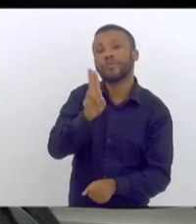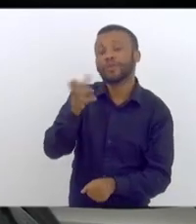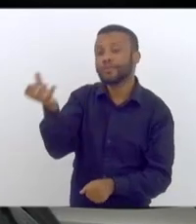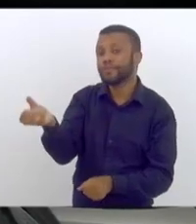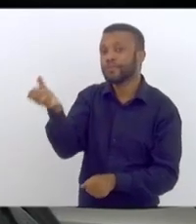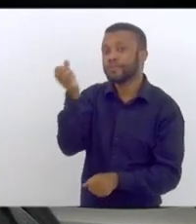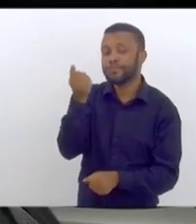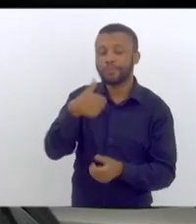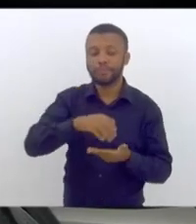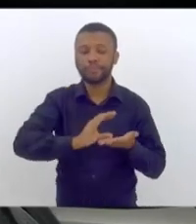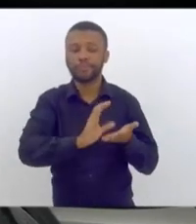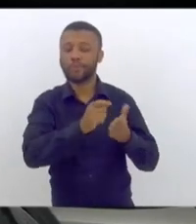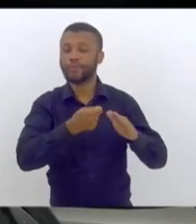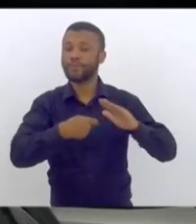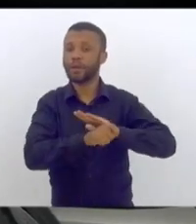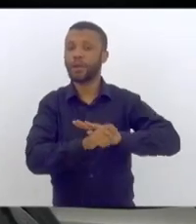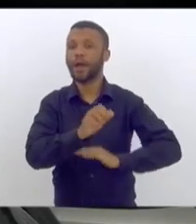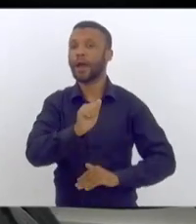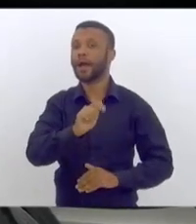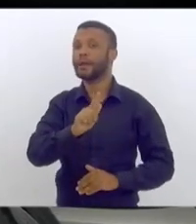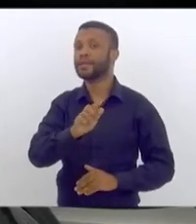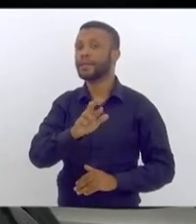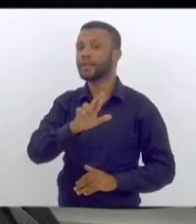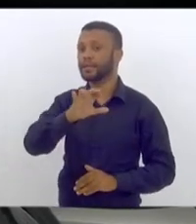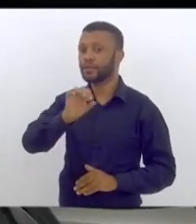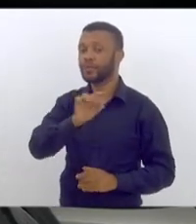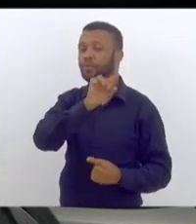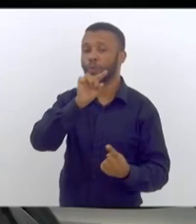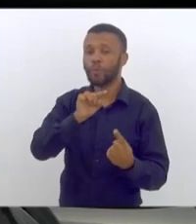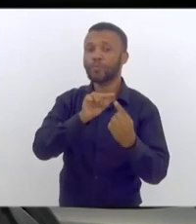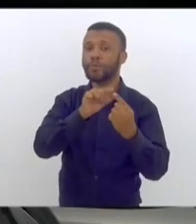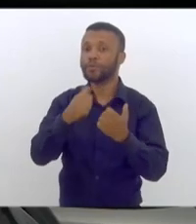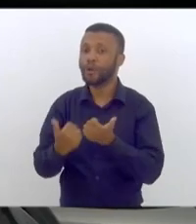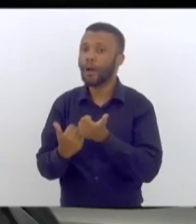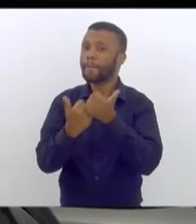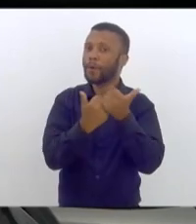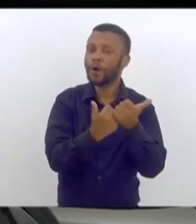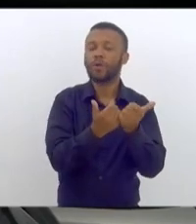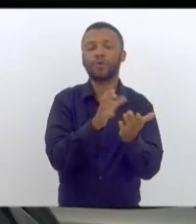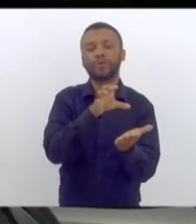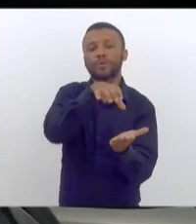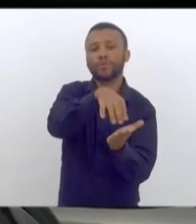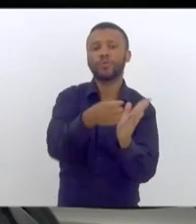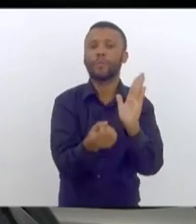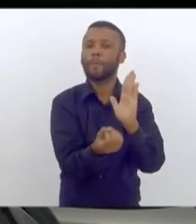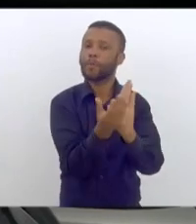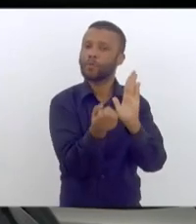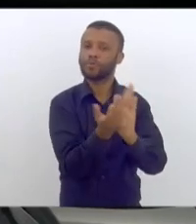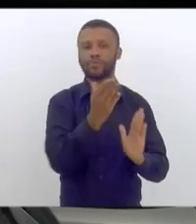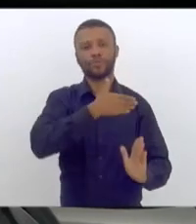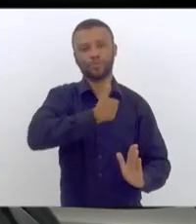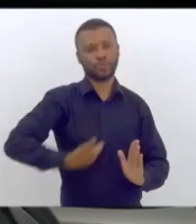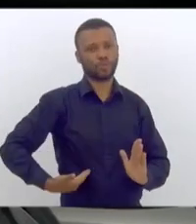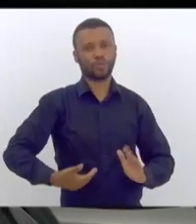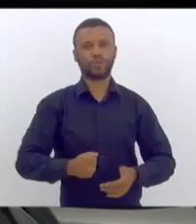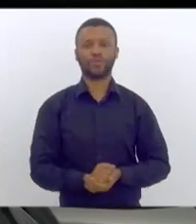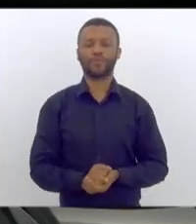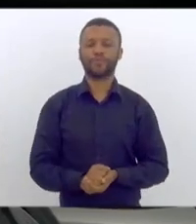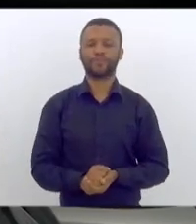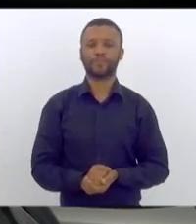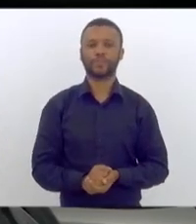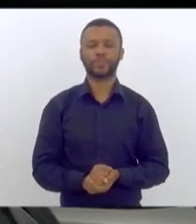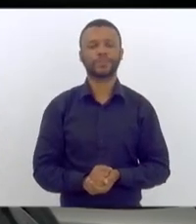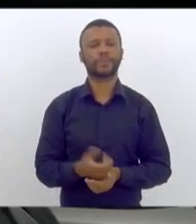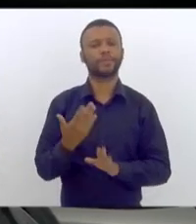própria Rio justamente pela mesma finalidade né que é o apoio aos setores produtivos do estado e ele desde